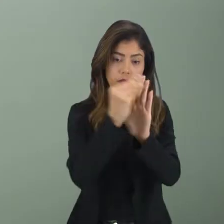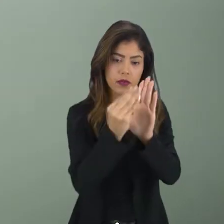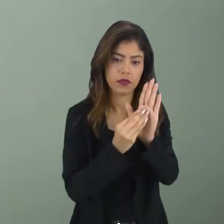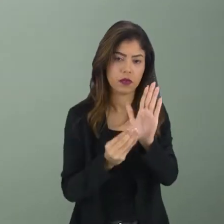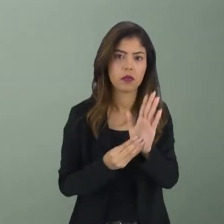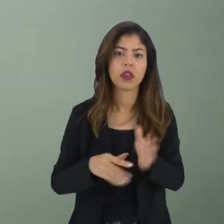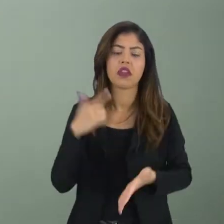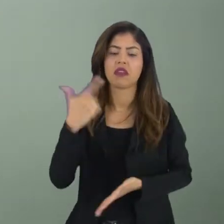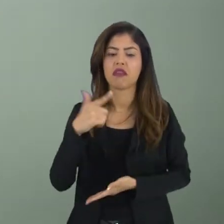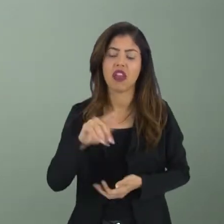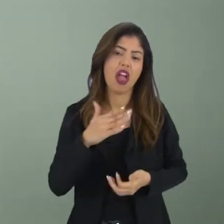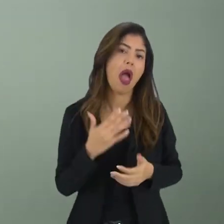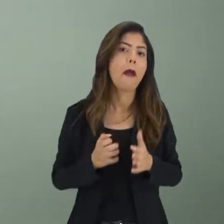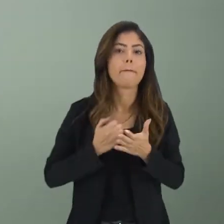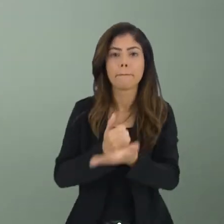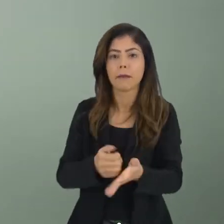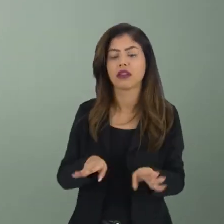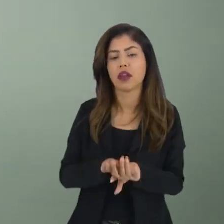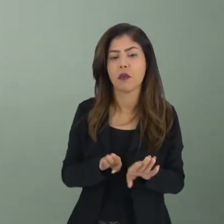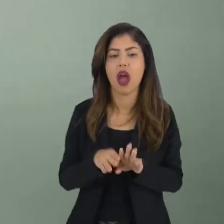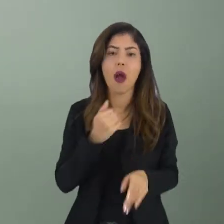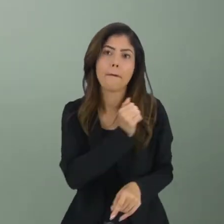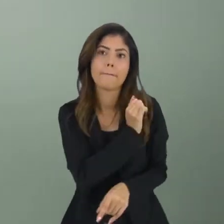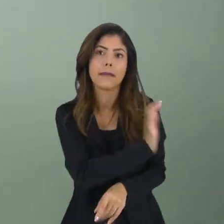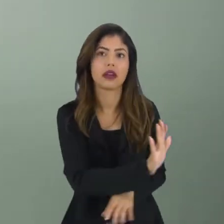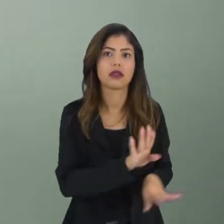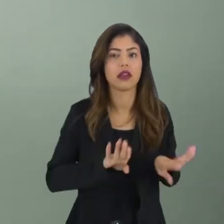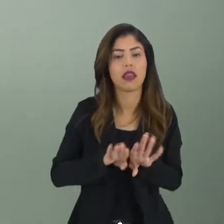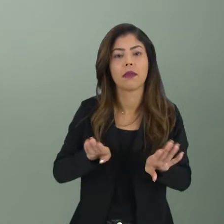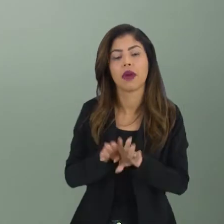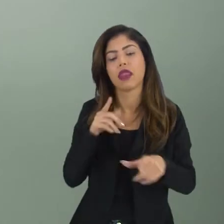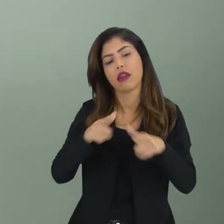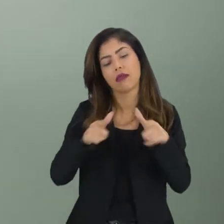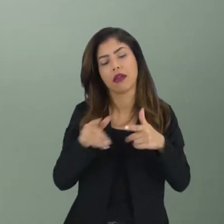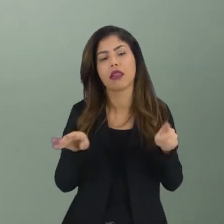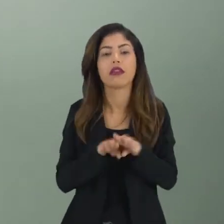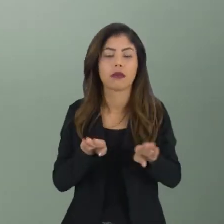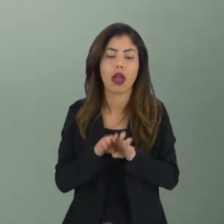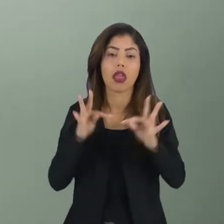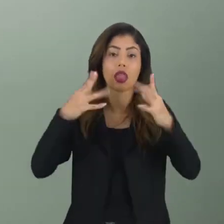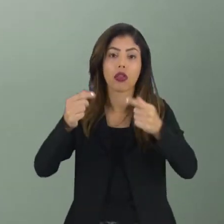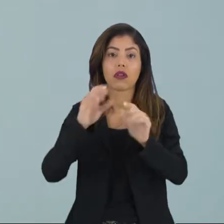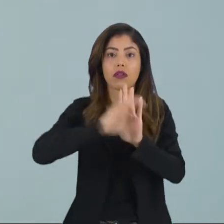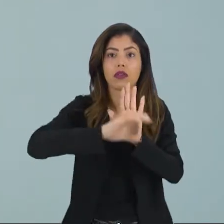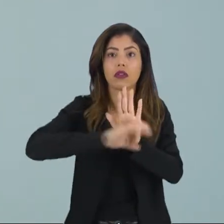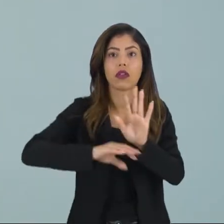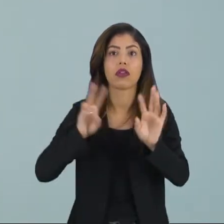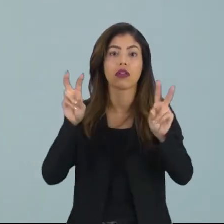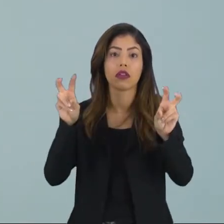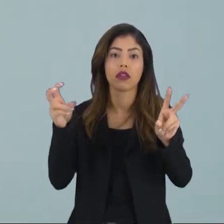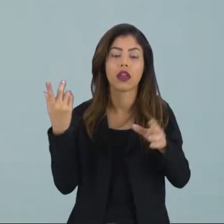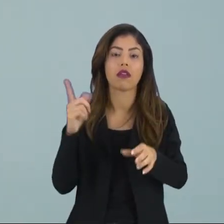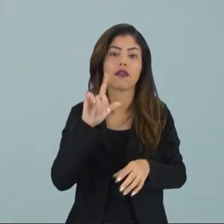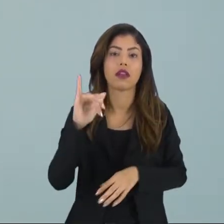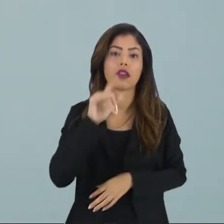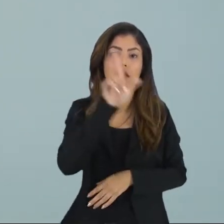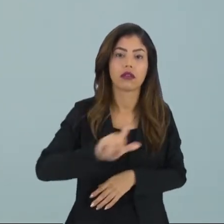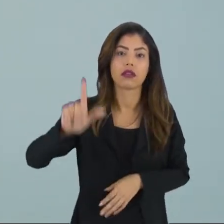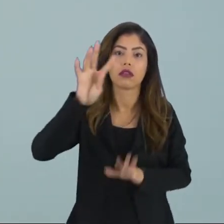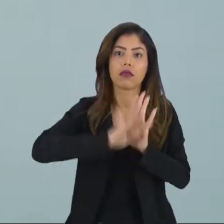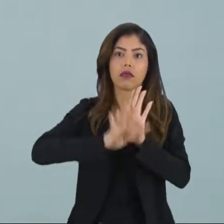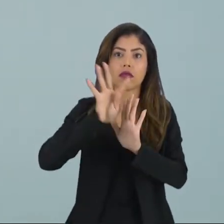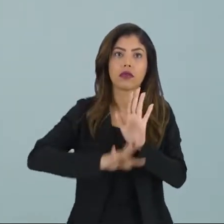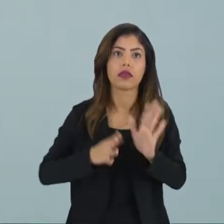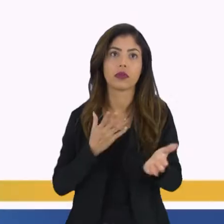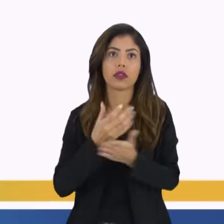miséria, o desemprego, né? As questões de preconceito, as questões de trabalho. Então, todos esses temas serão retratados no texto literário.